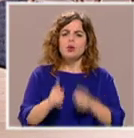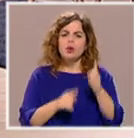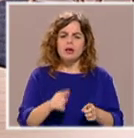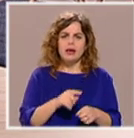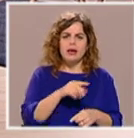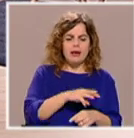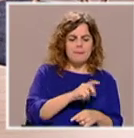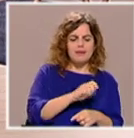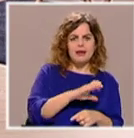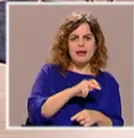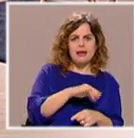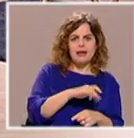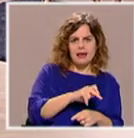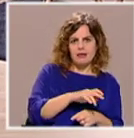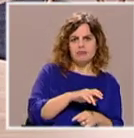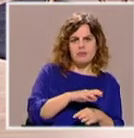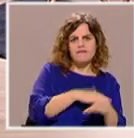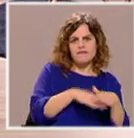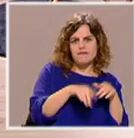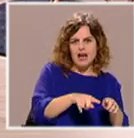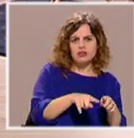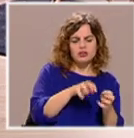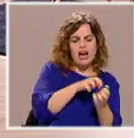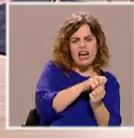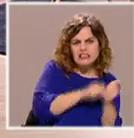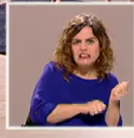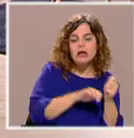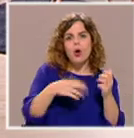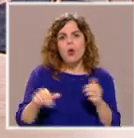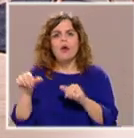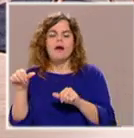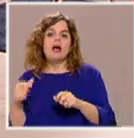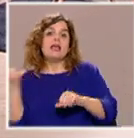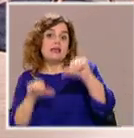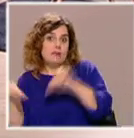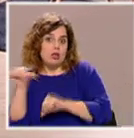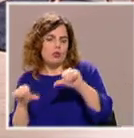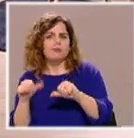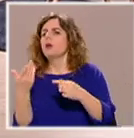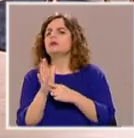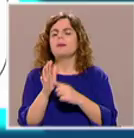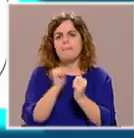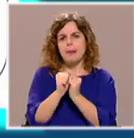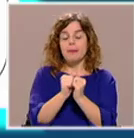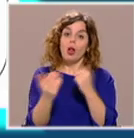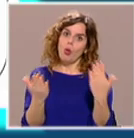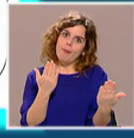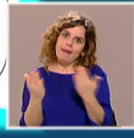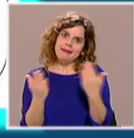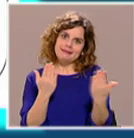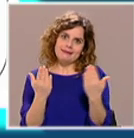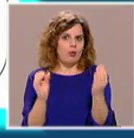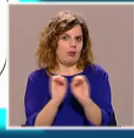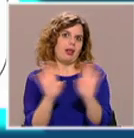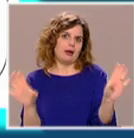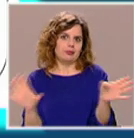químicas? Eu trouxe aqui um exemplo do papel. E este exemplo do papel é muito simples. É como se nós... claro que isto aqui é uma comparação, uma analogia que